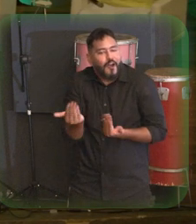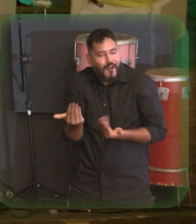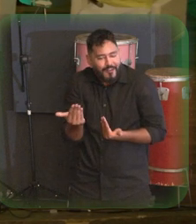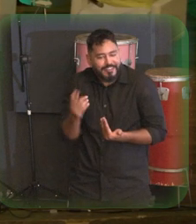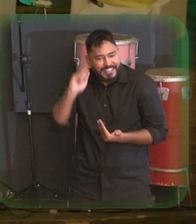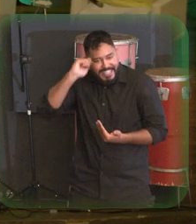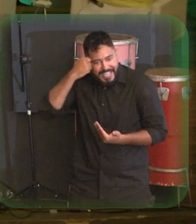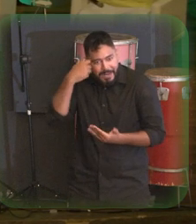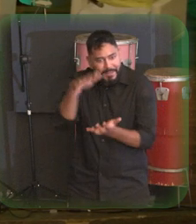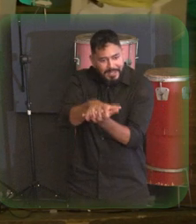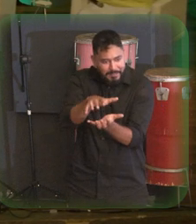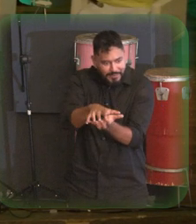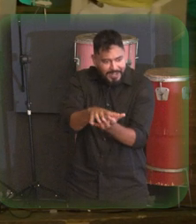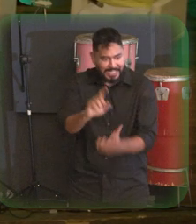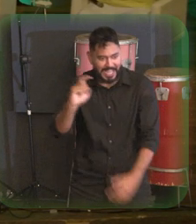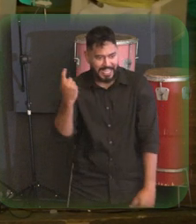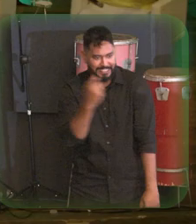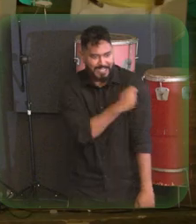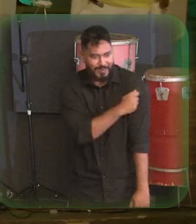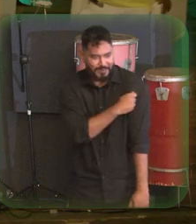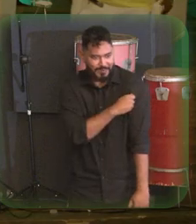IFPE.